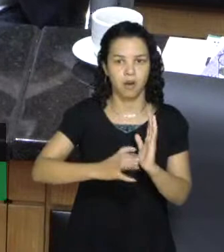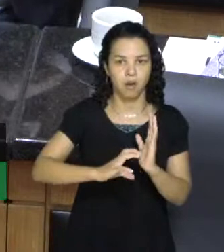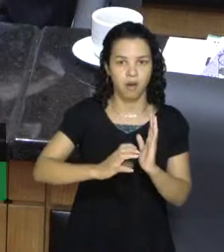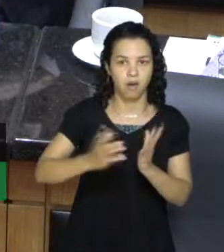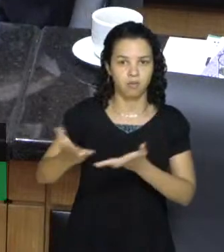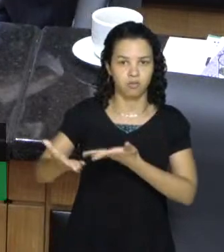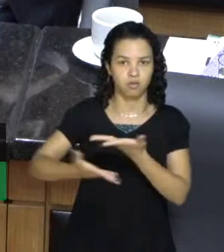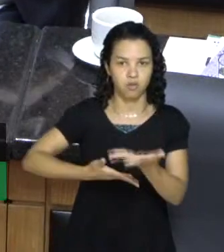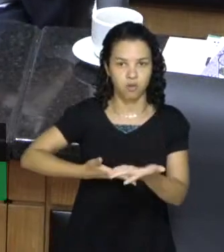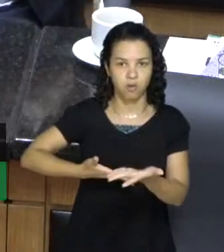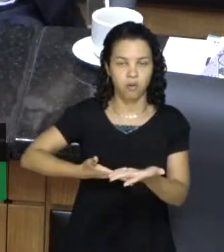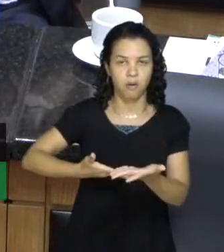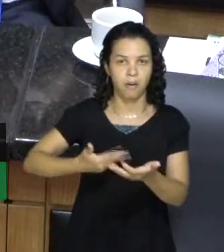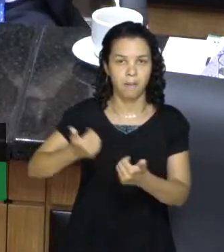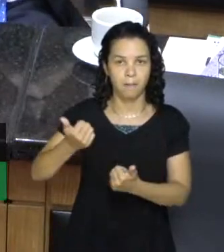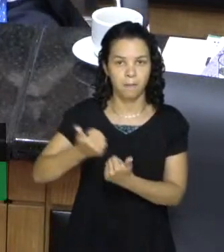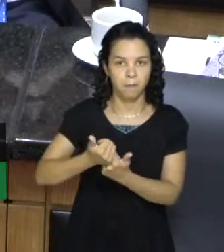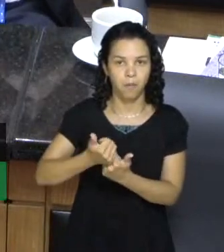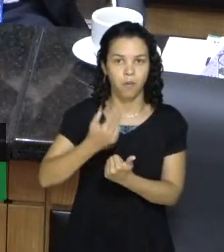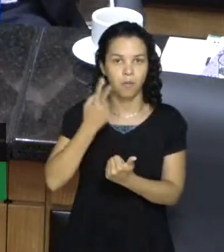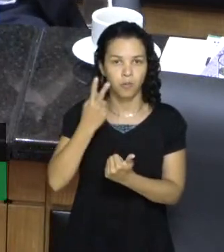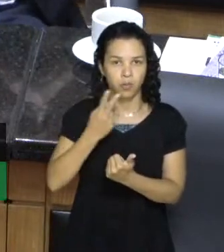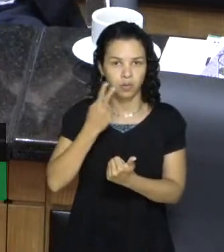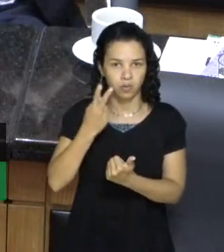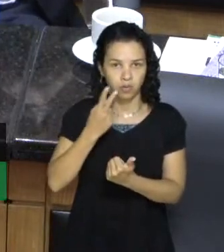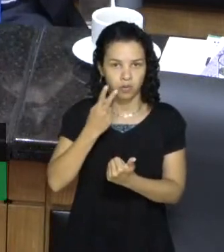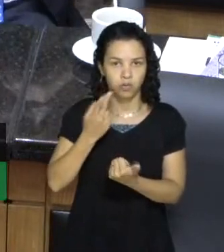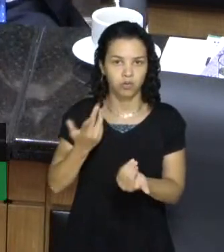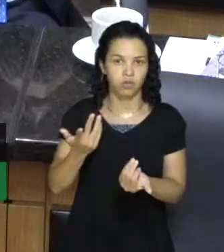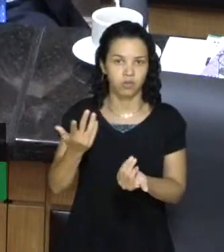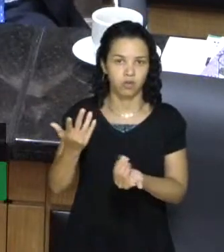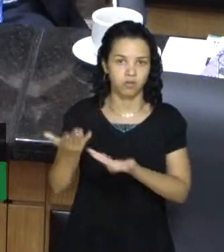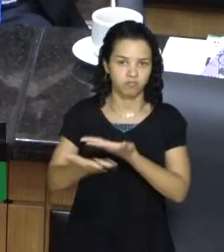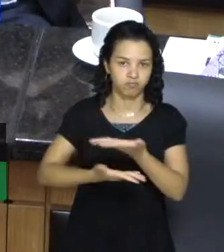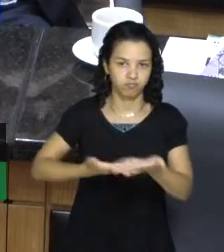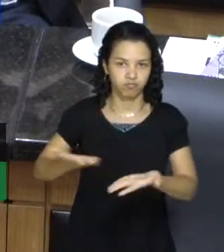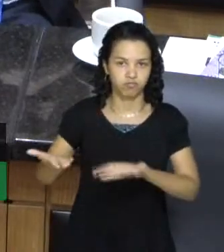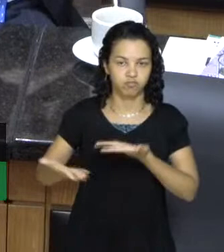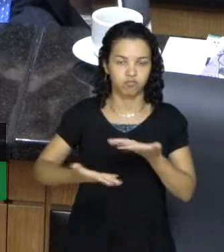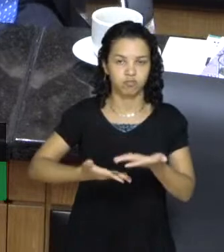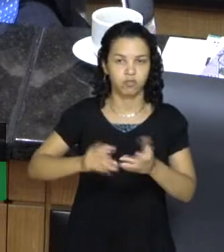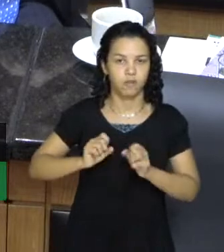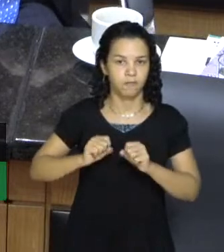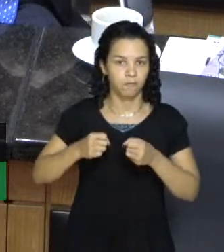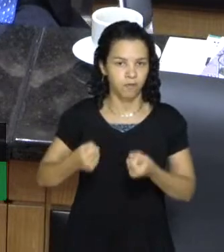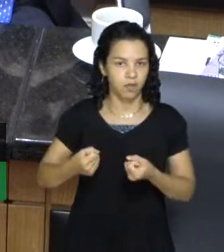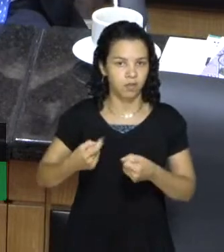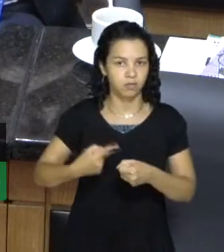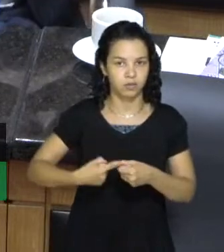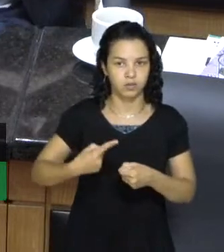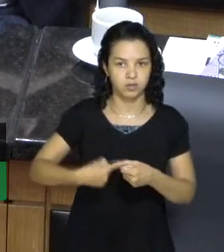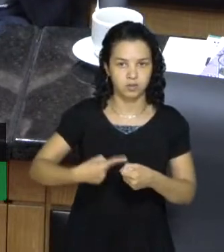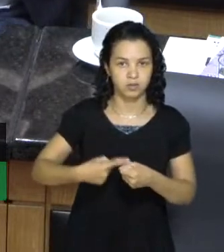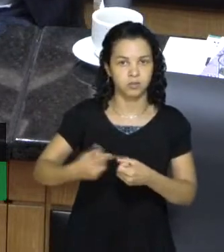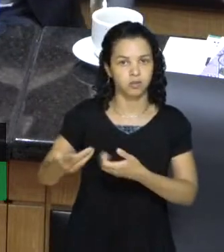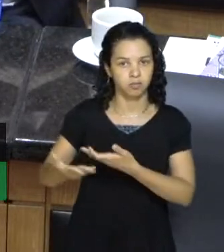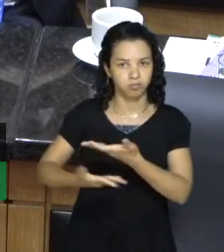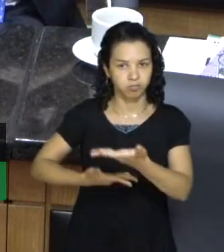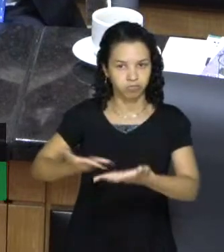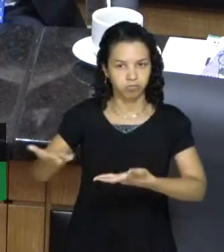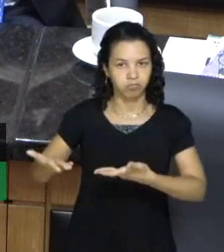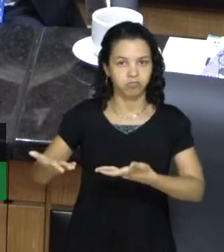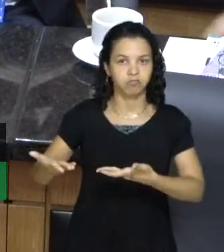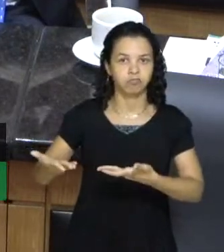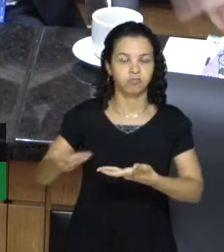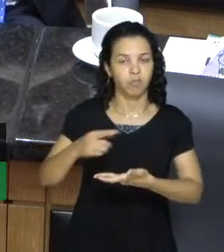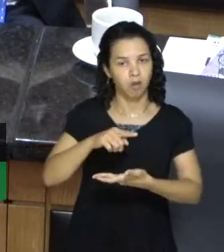defesa nos municípios, e muitos desses prefeitos, claro, estão no trabalho